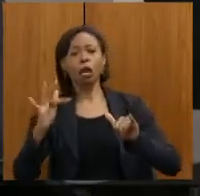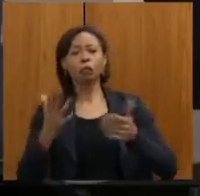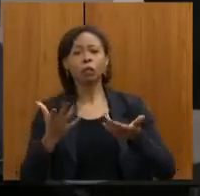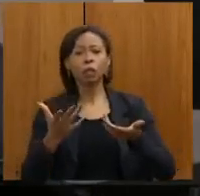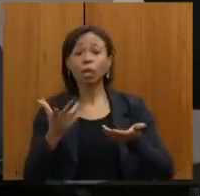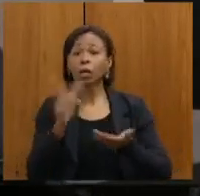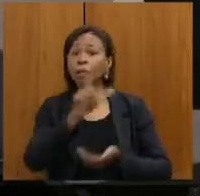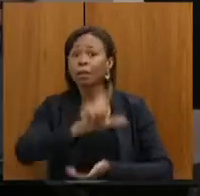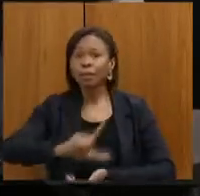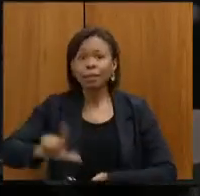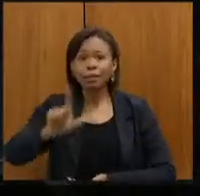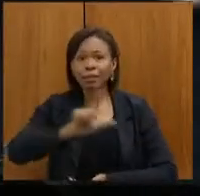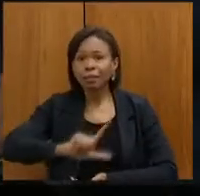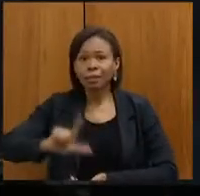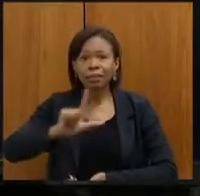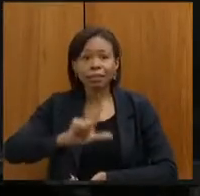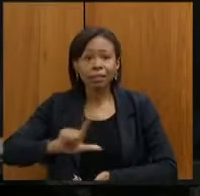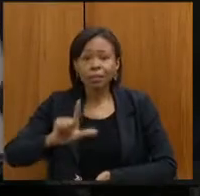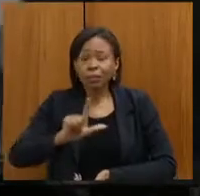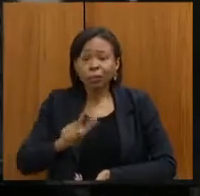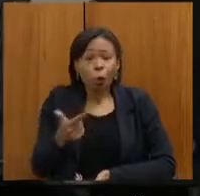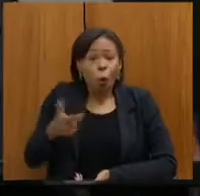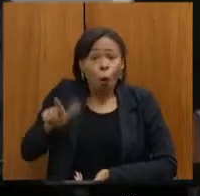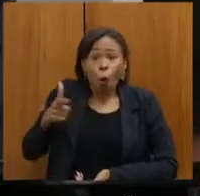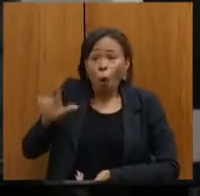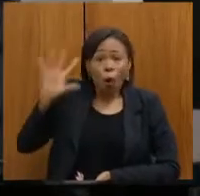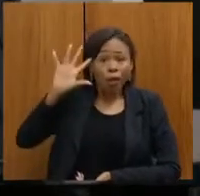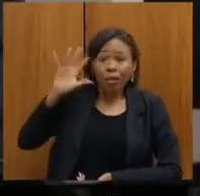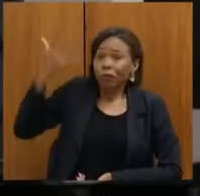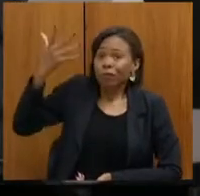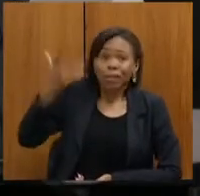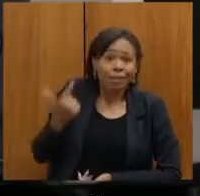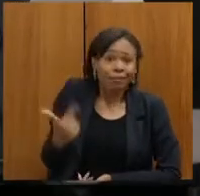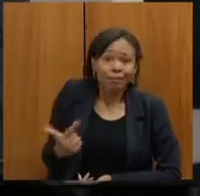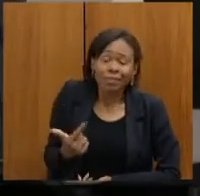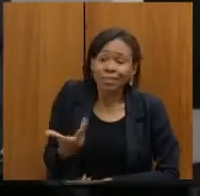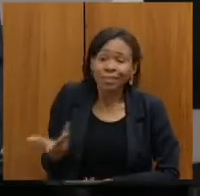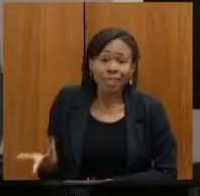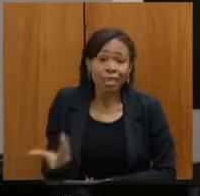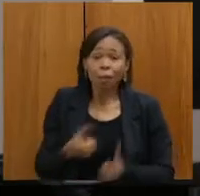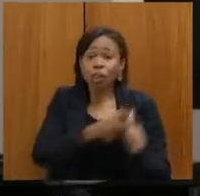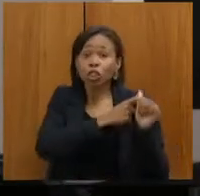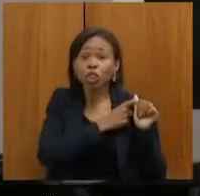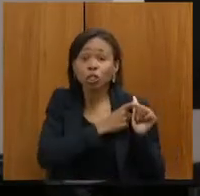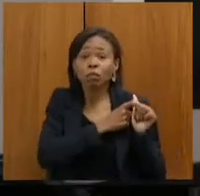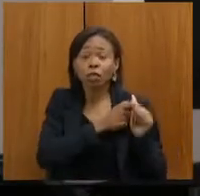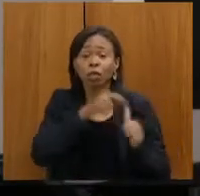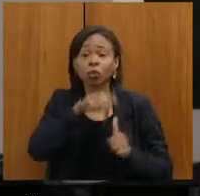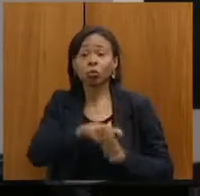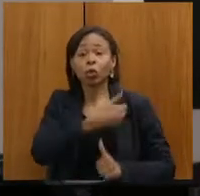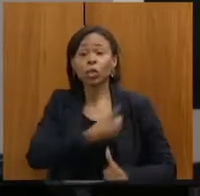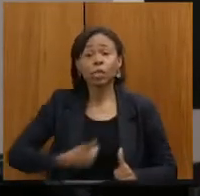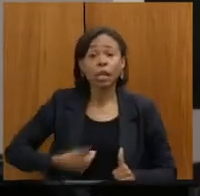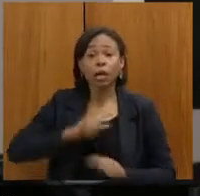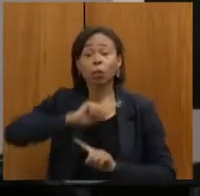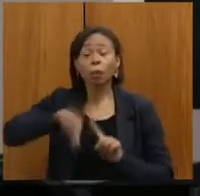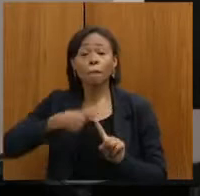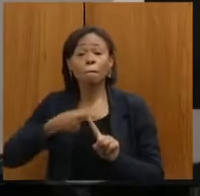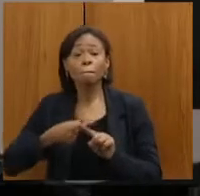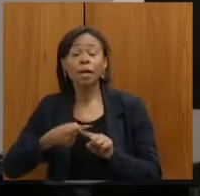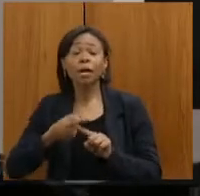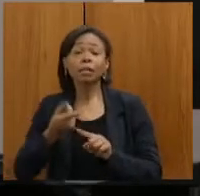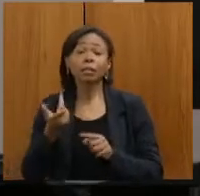está não há outro caminho para a solução da dívida do estado com a união que é mais de mais de